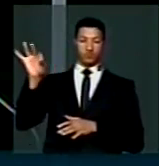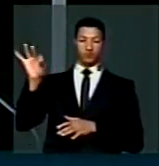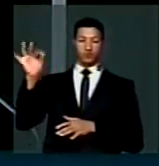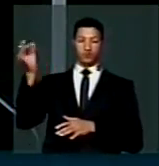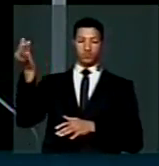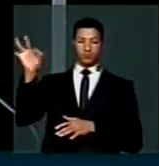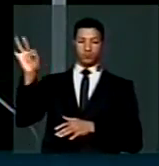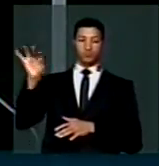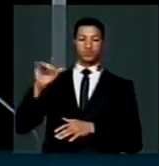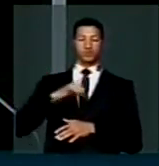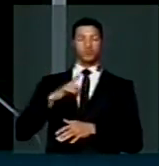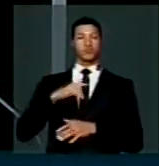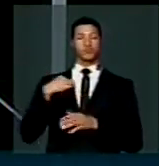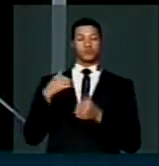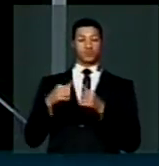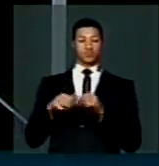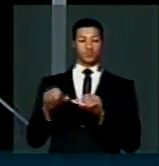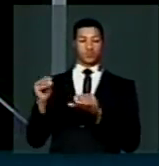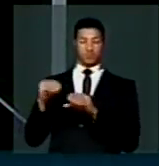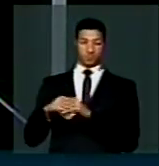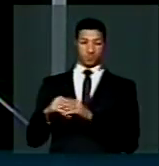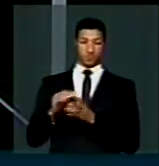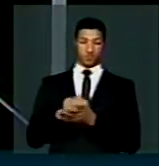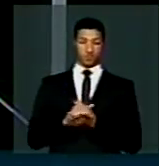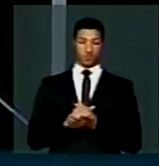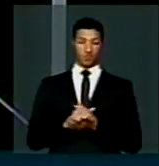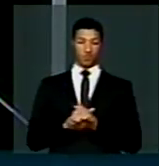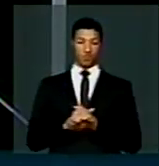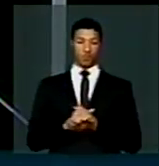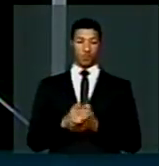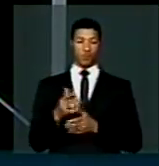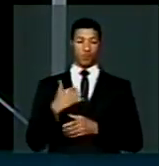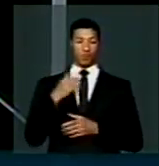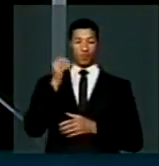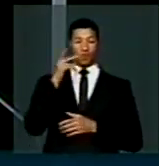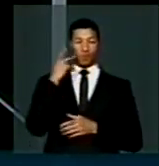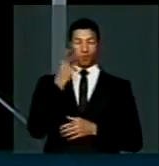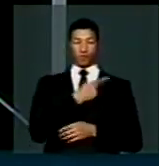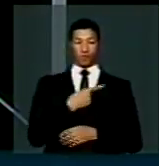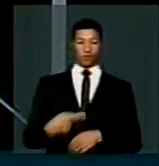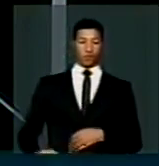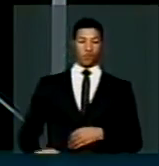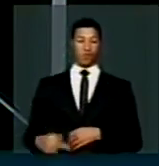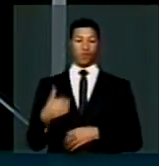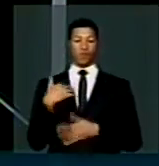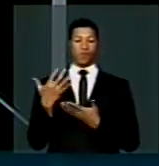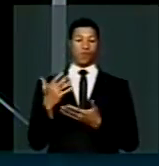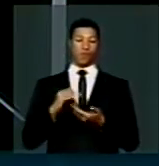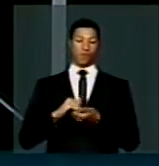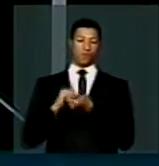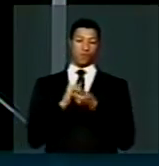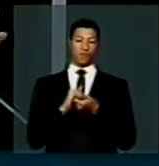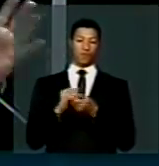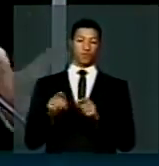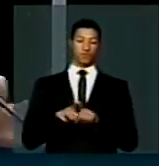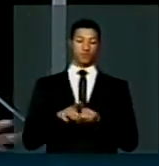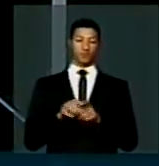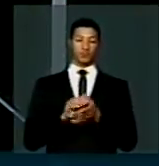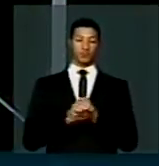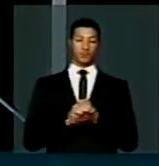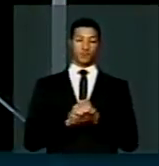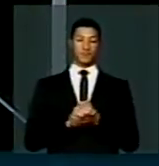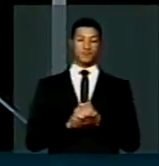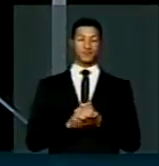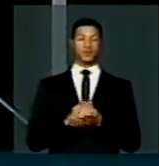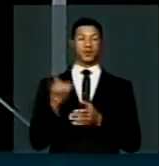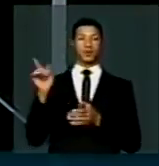em uma solenidade em que eu estive presente. E, senhor presidente, eu quero registrar que